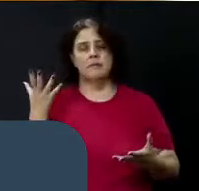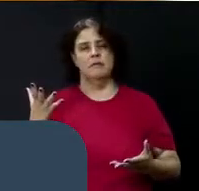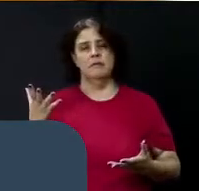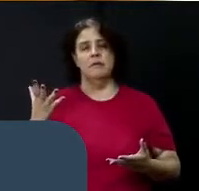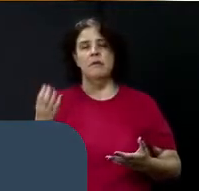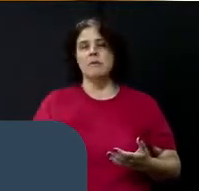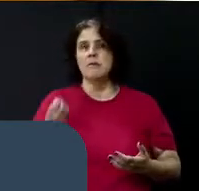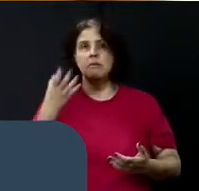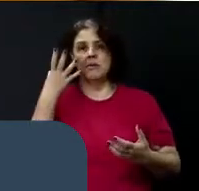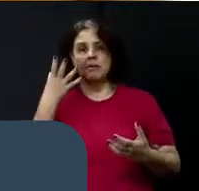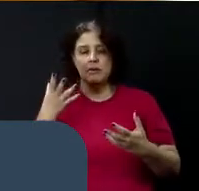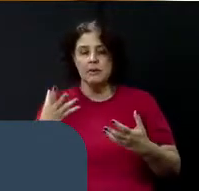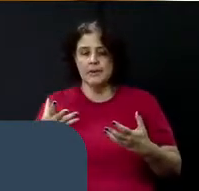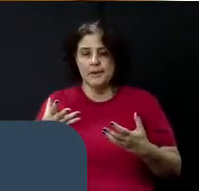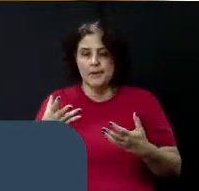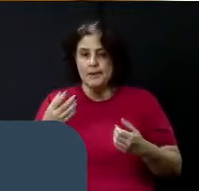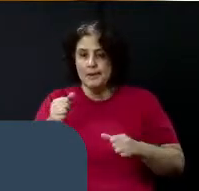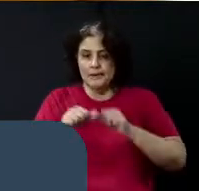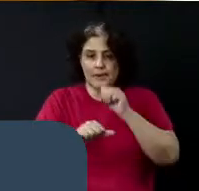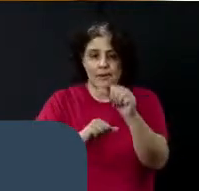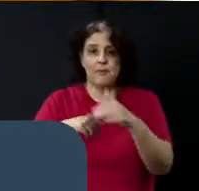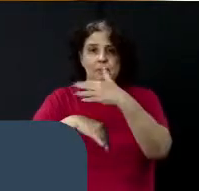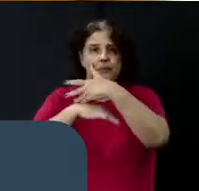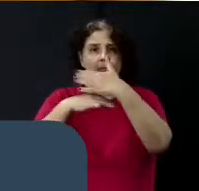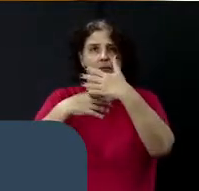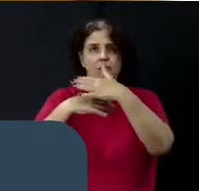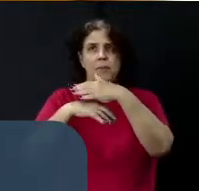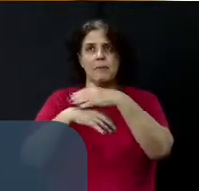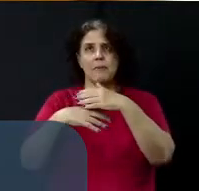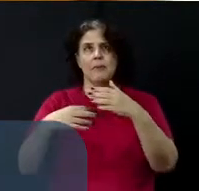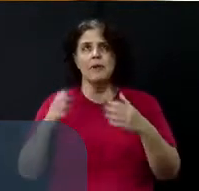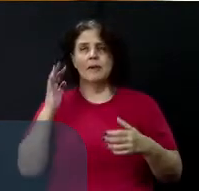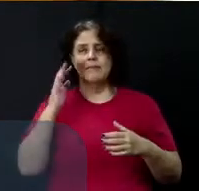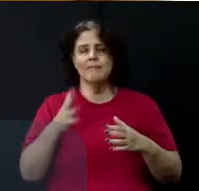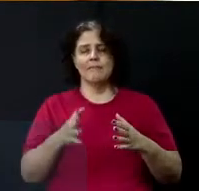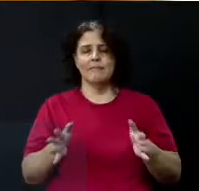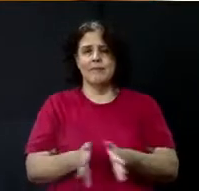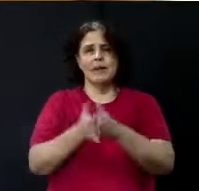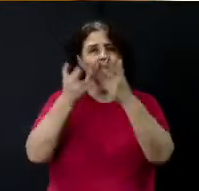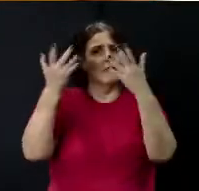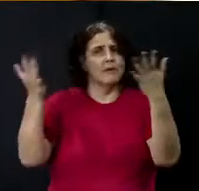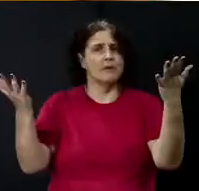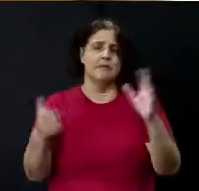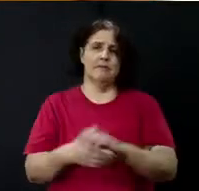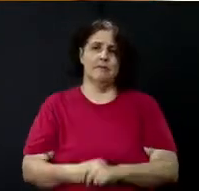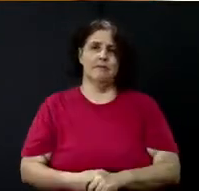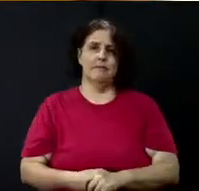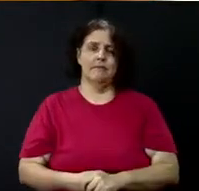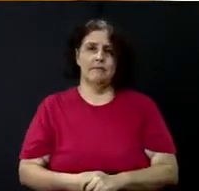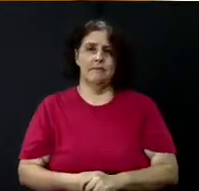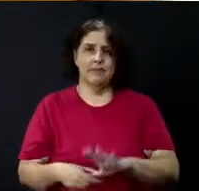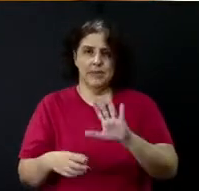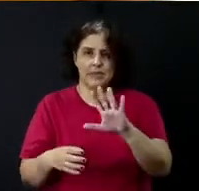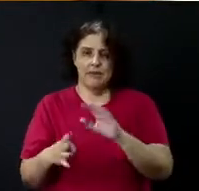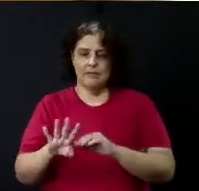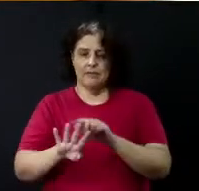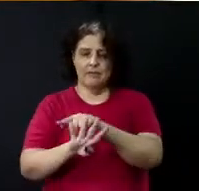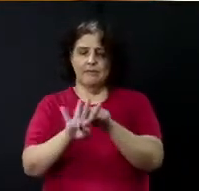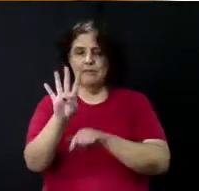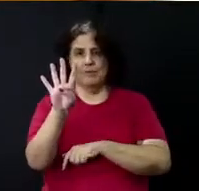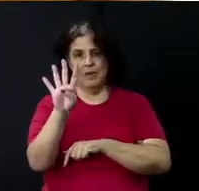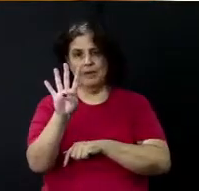tão significativo? Essa passagem parece nos mostrar. Então eu divido esses 4